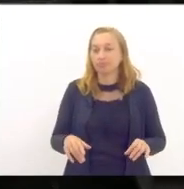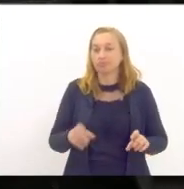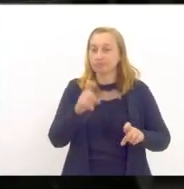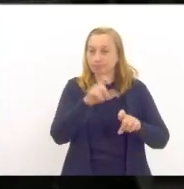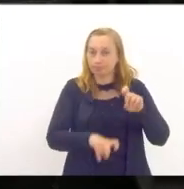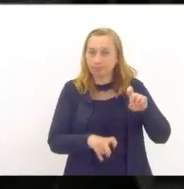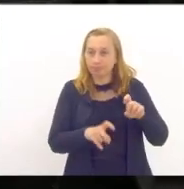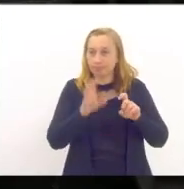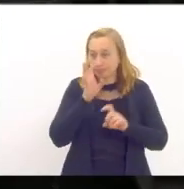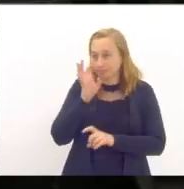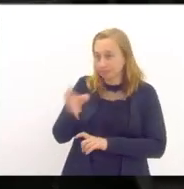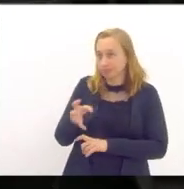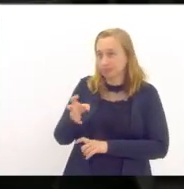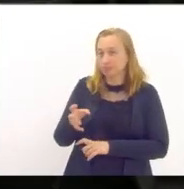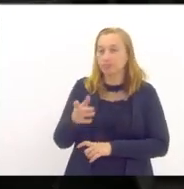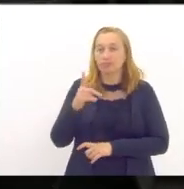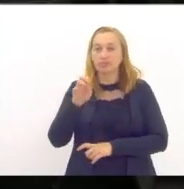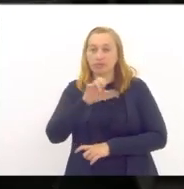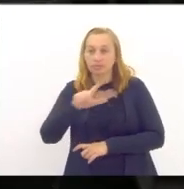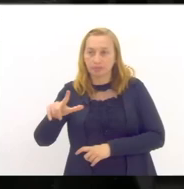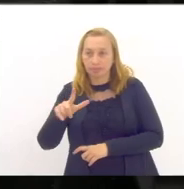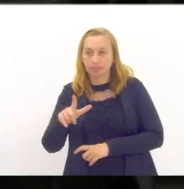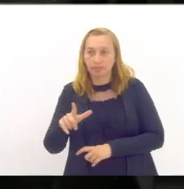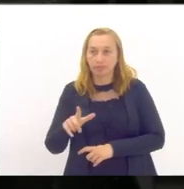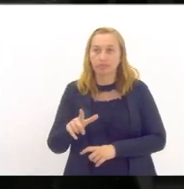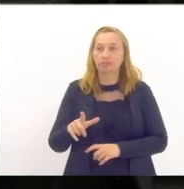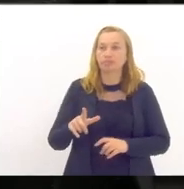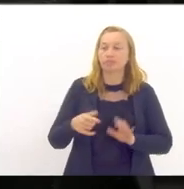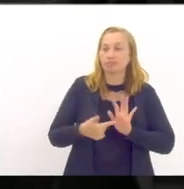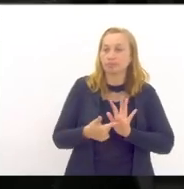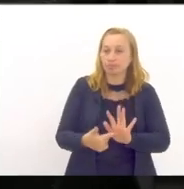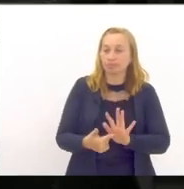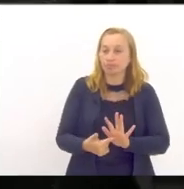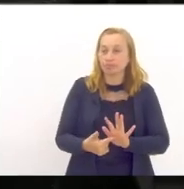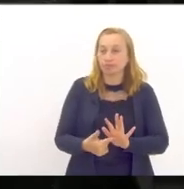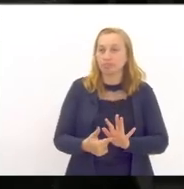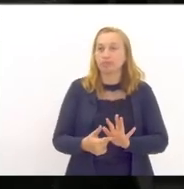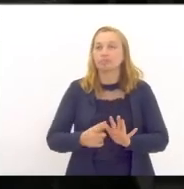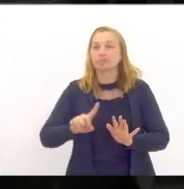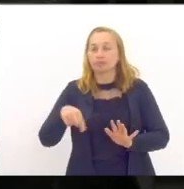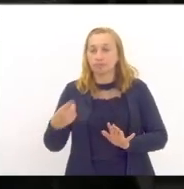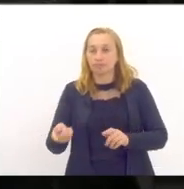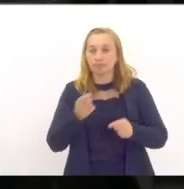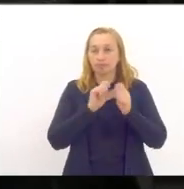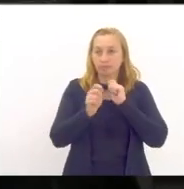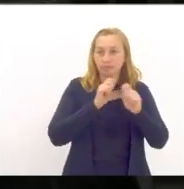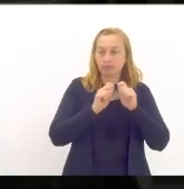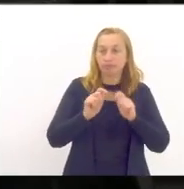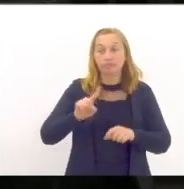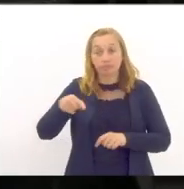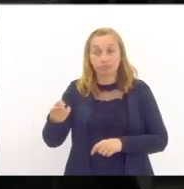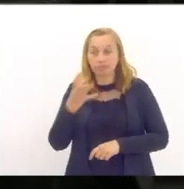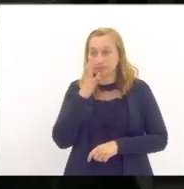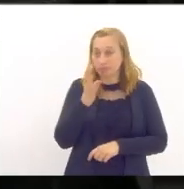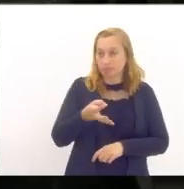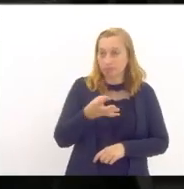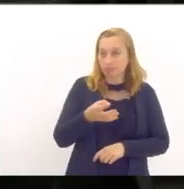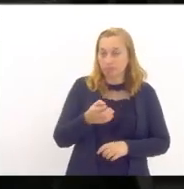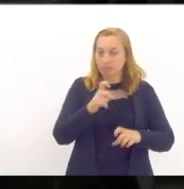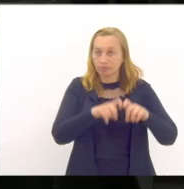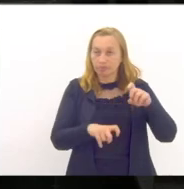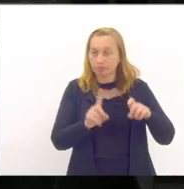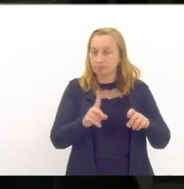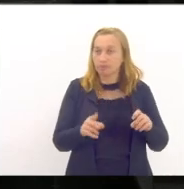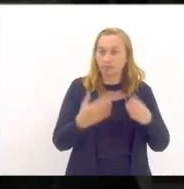que denunciaram Gabriel Monteiro e cujos casos foram revelados a partir das reportagens. Essas denúncias de estupro não fizeram parte